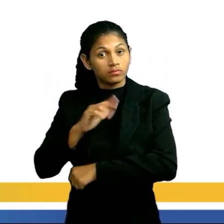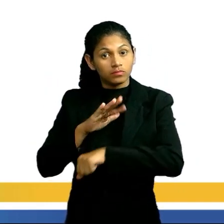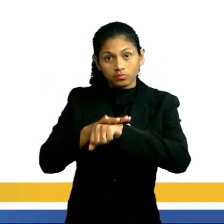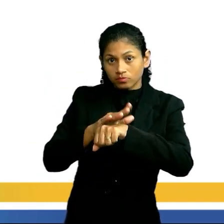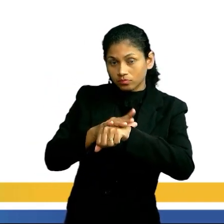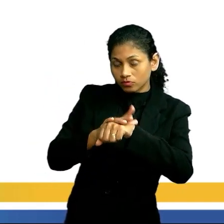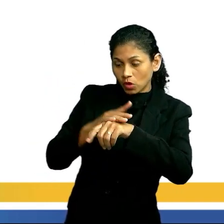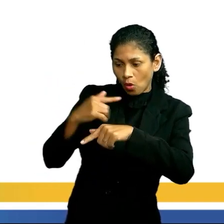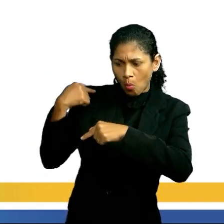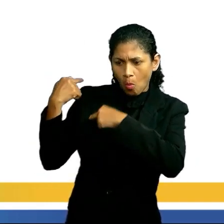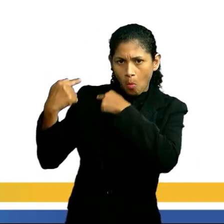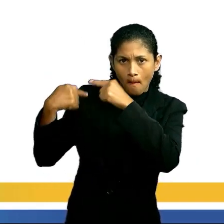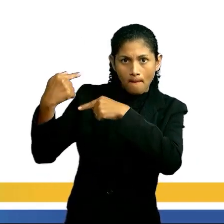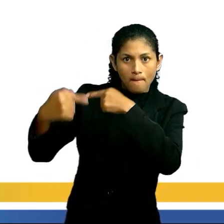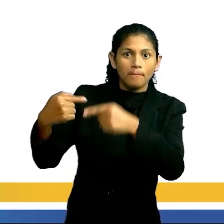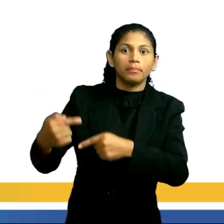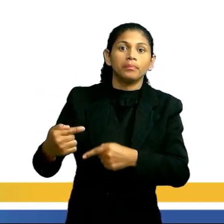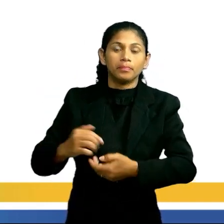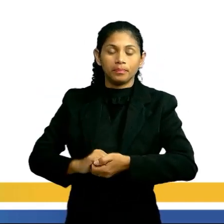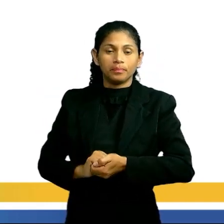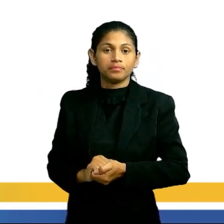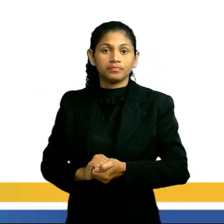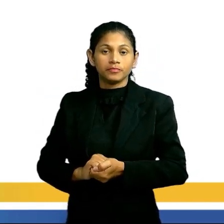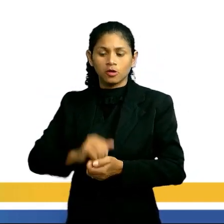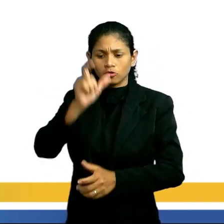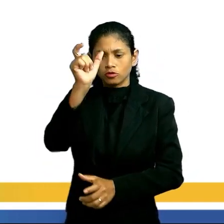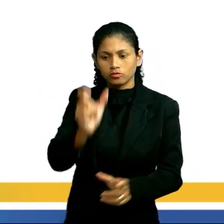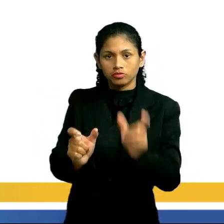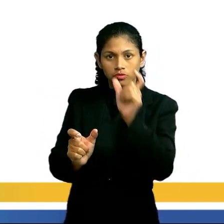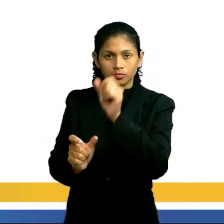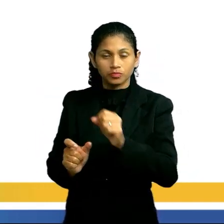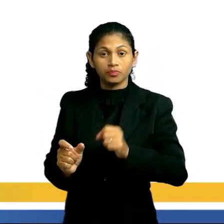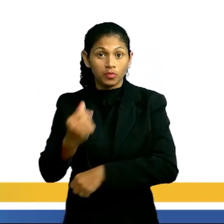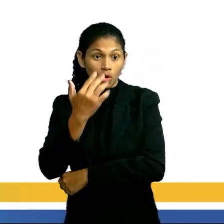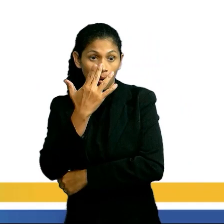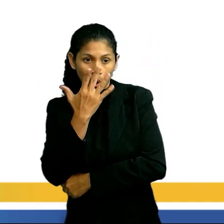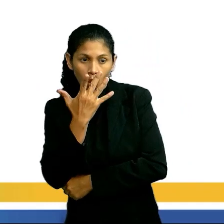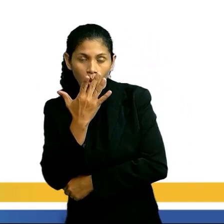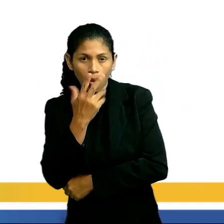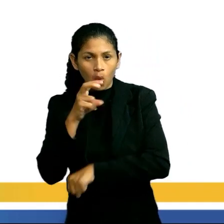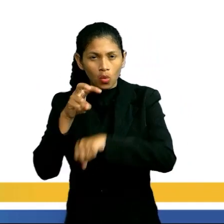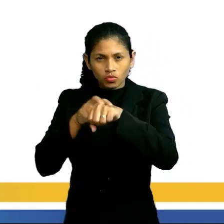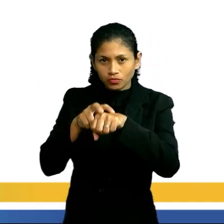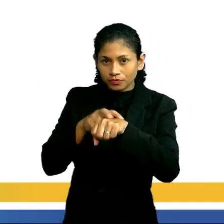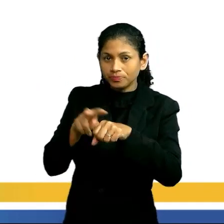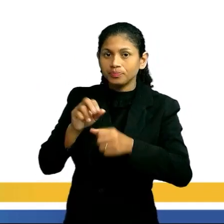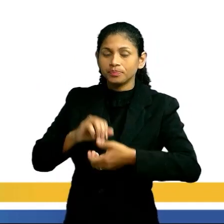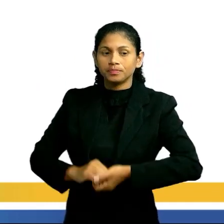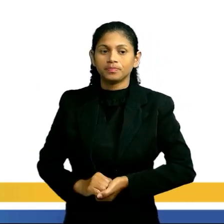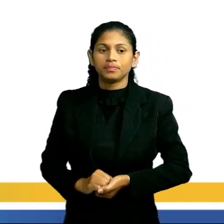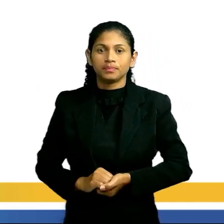hereditária. Então, os indivíduos marcados, pintados de verdinho aí, eles indicam